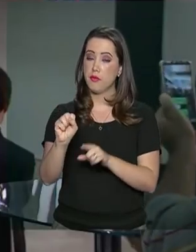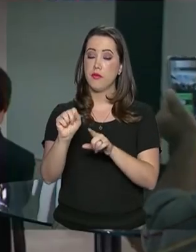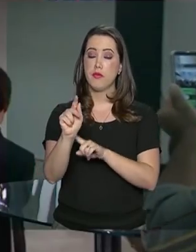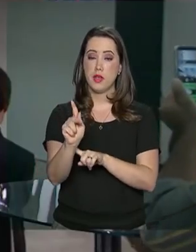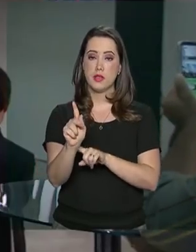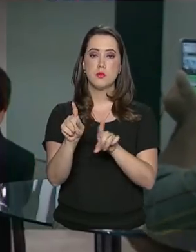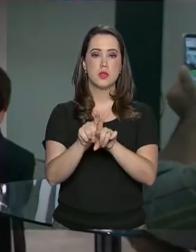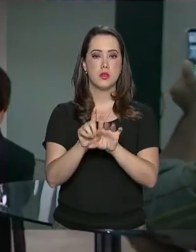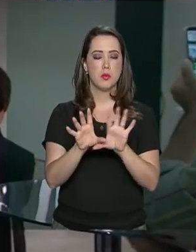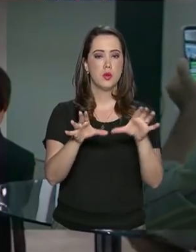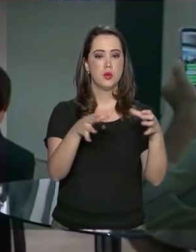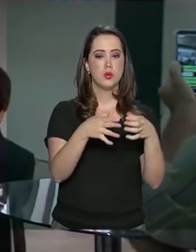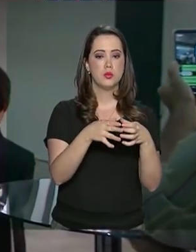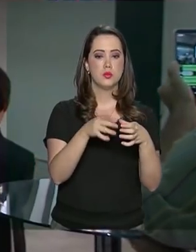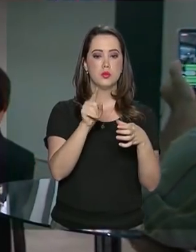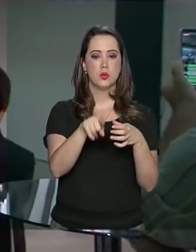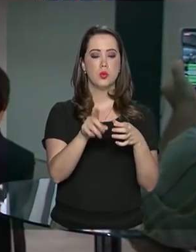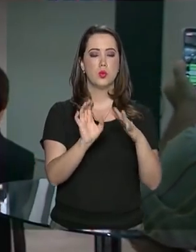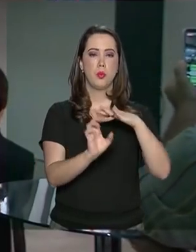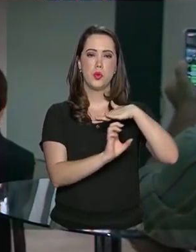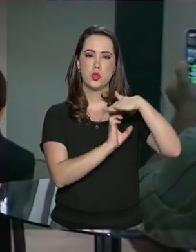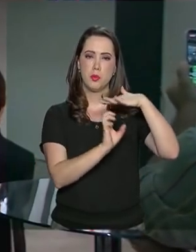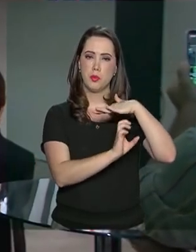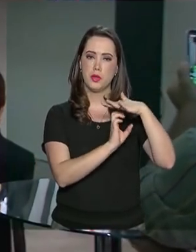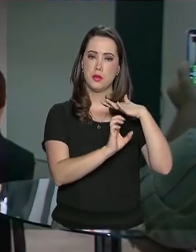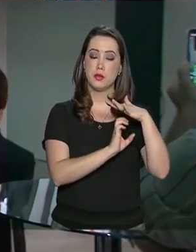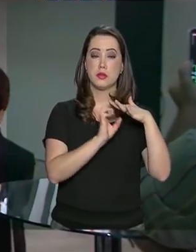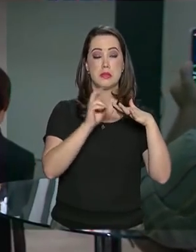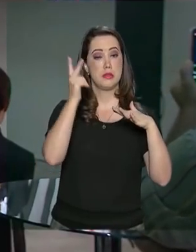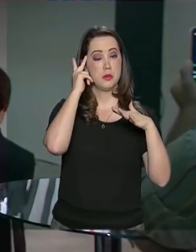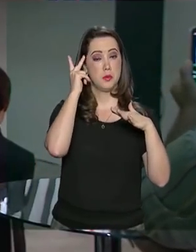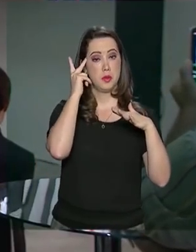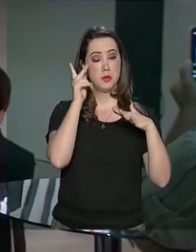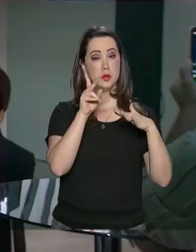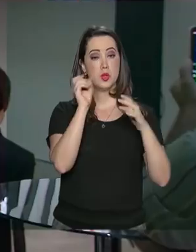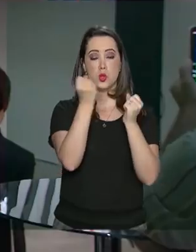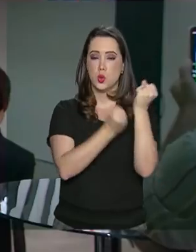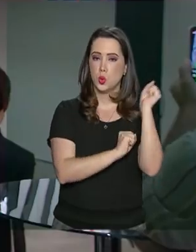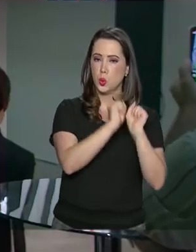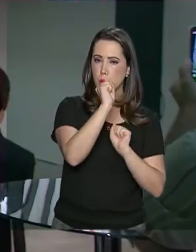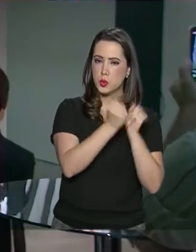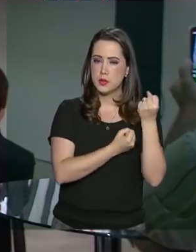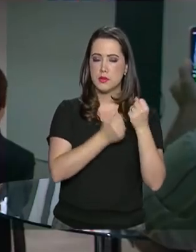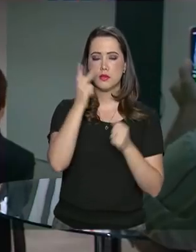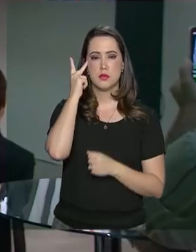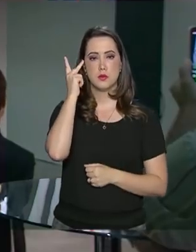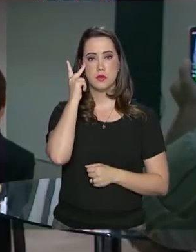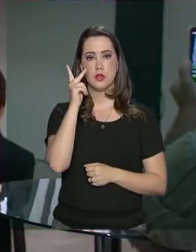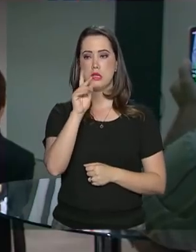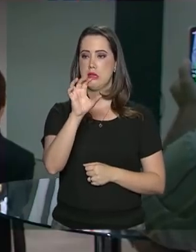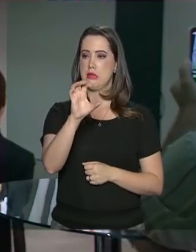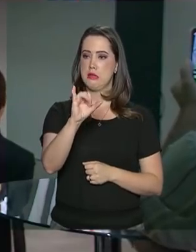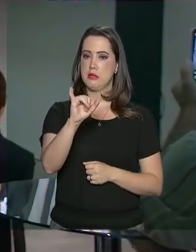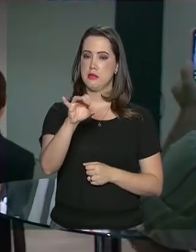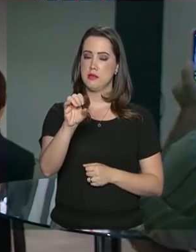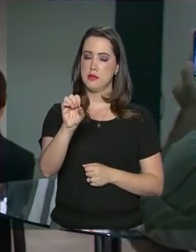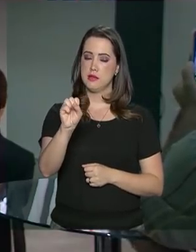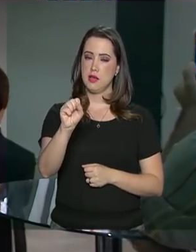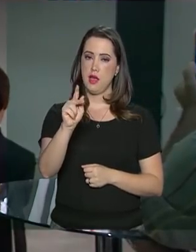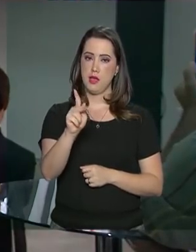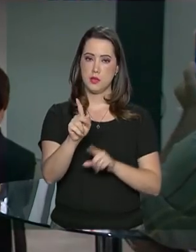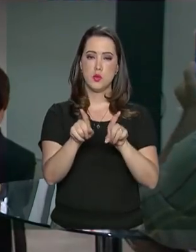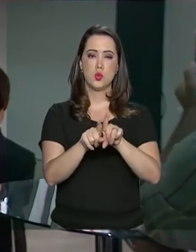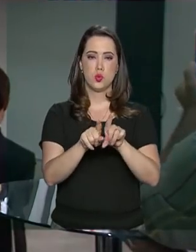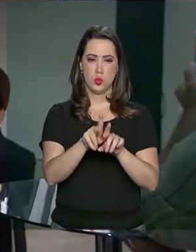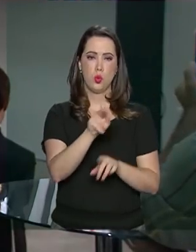o Centro das Empresas do Estado de São Paulo, Centro das Indústrias do Estado de São Paulo, Ciesp, na companhia de Paulo Scaff,